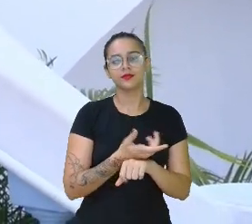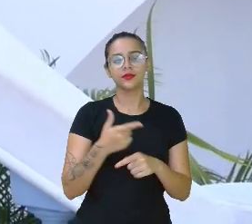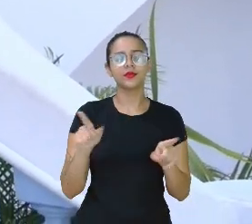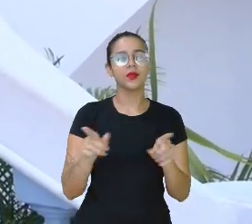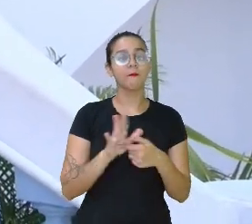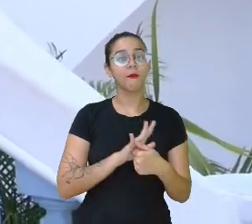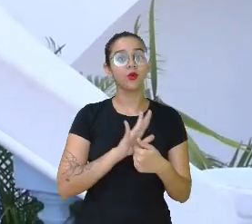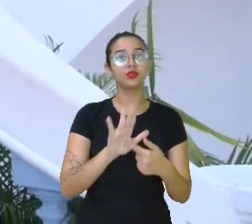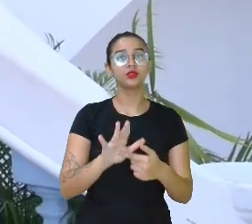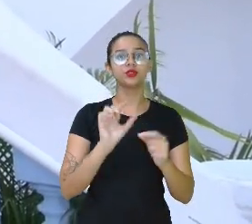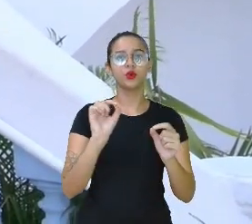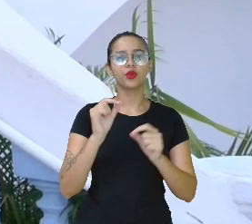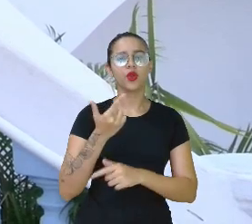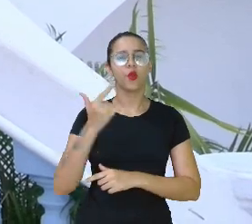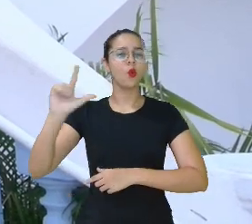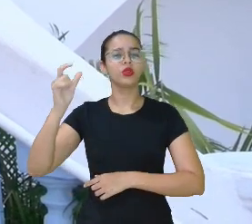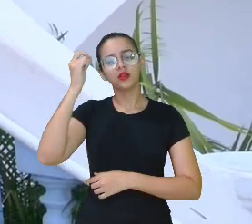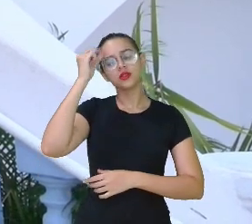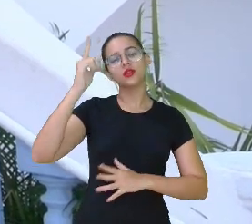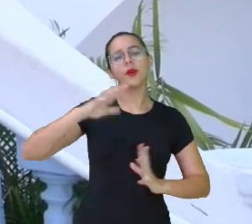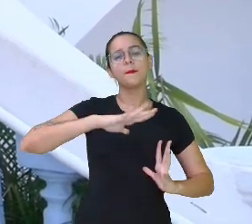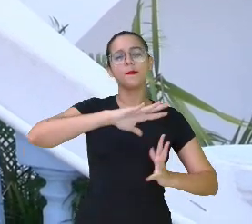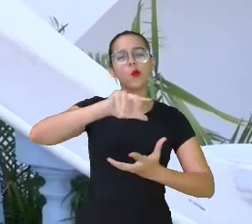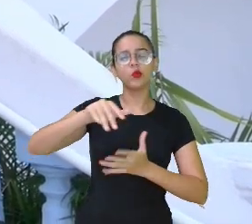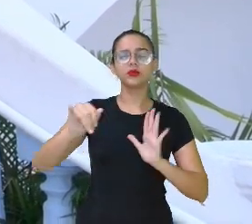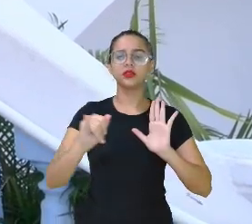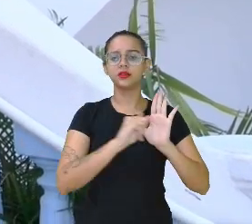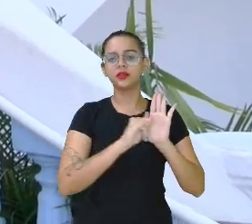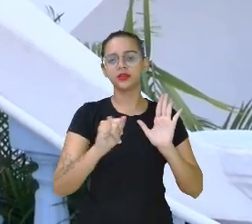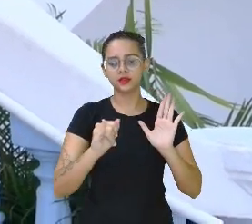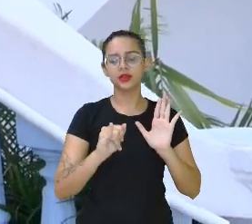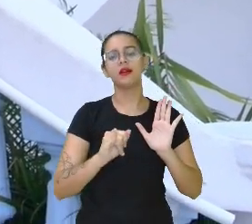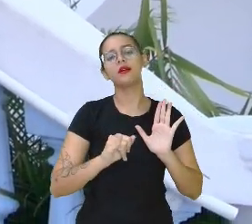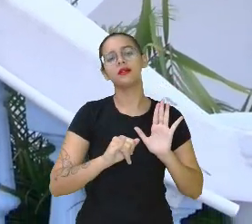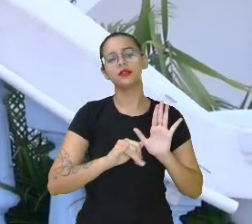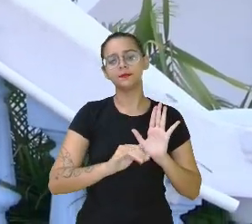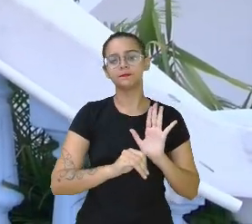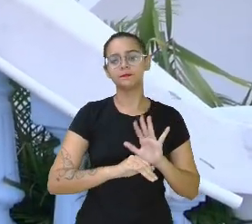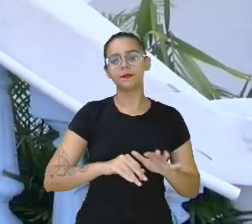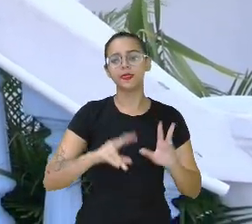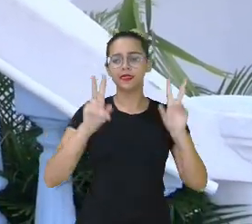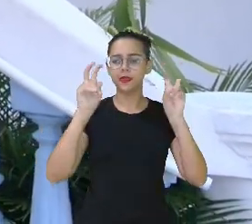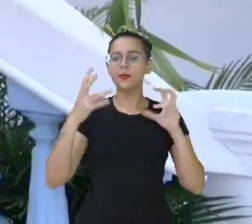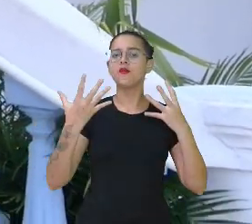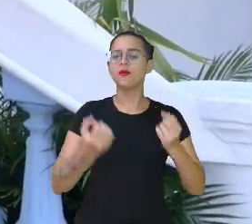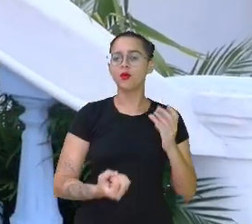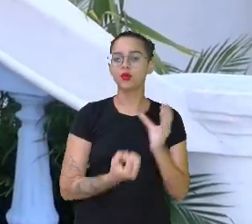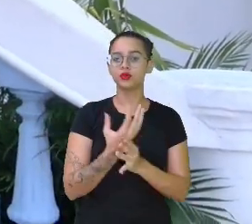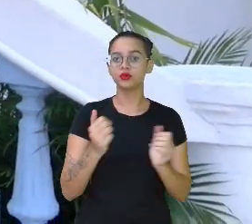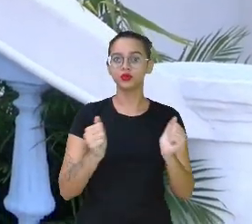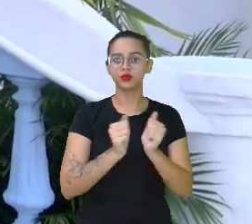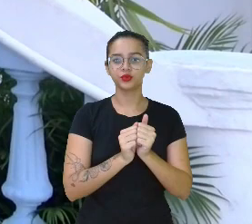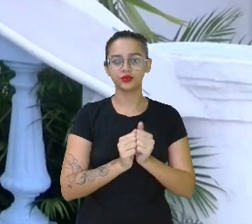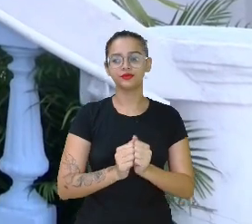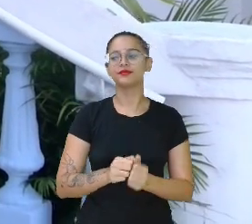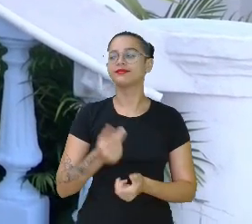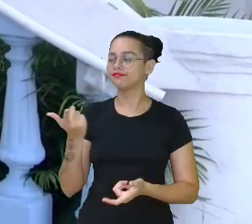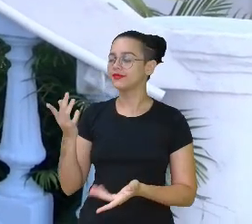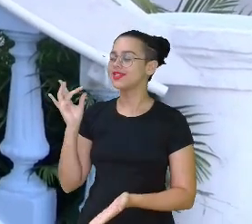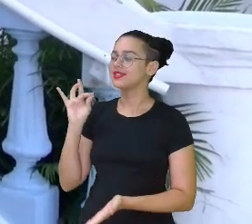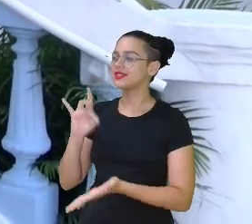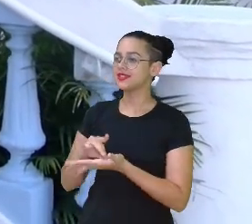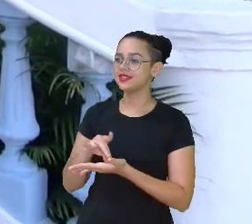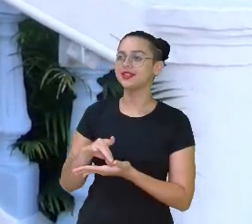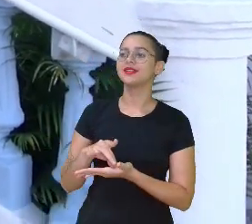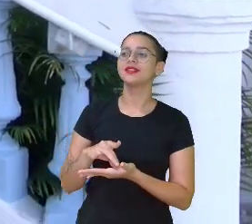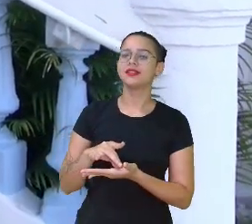trazer outras ideias de mundo, de identidade, de temas que vamos construir juntos e juntas, não é, Armando?